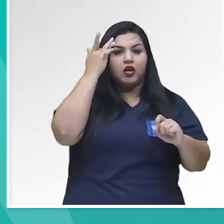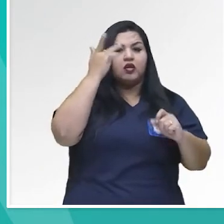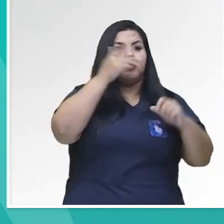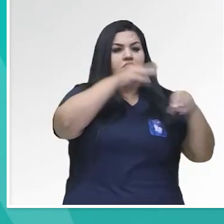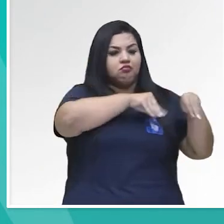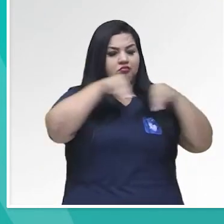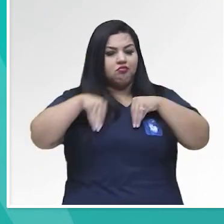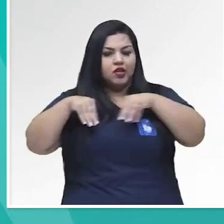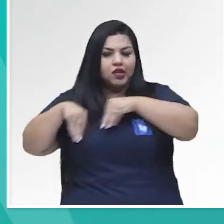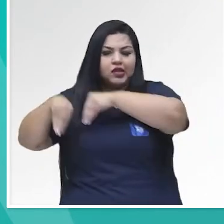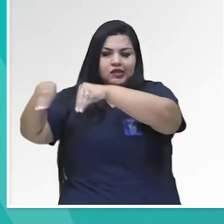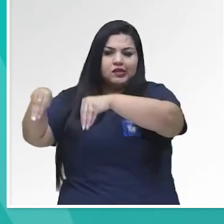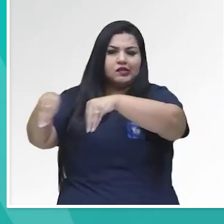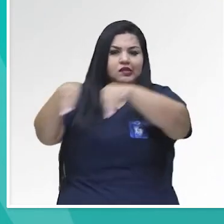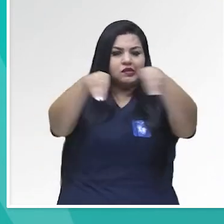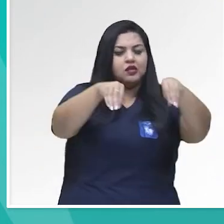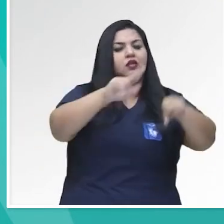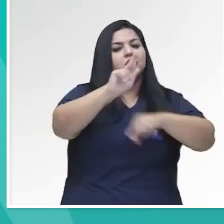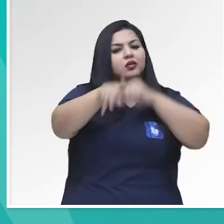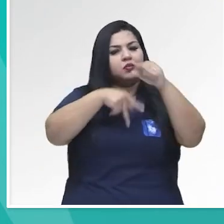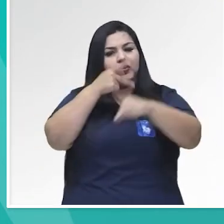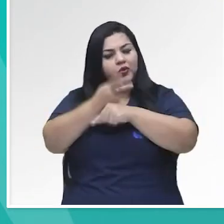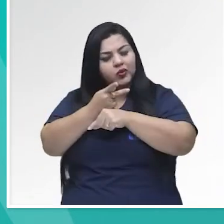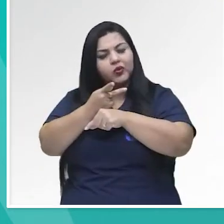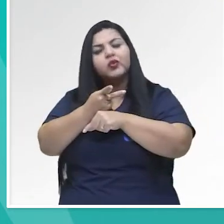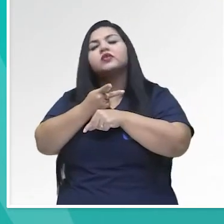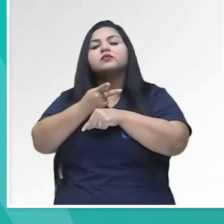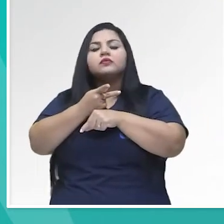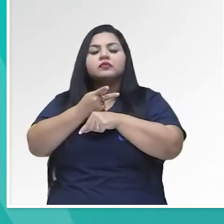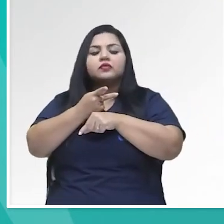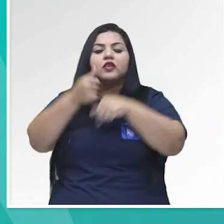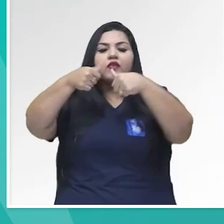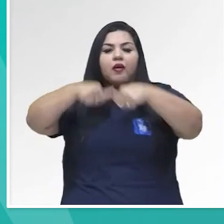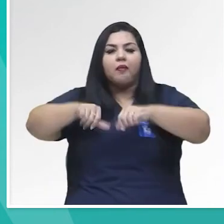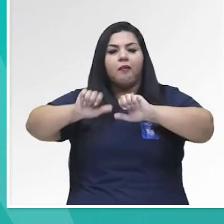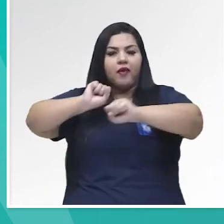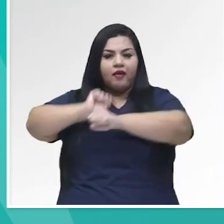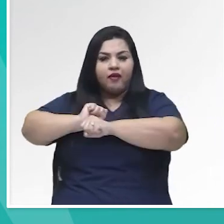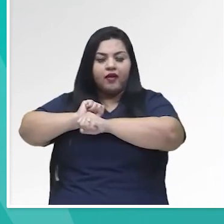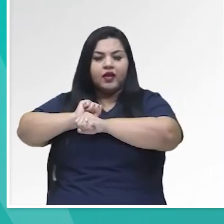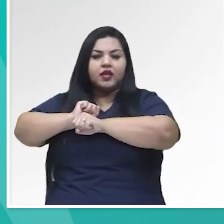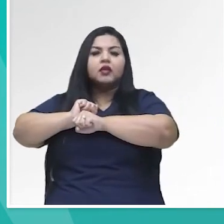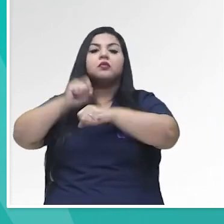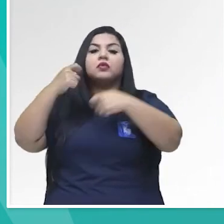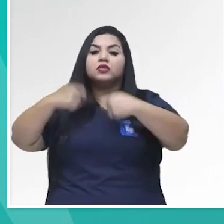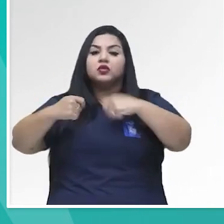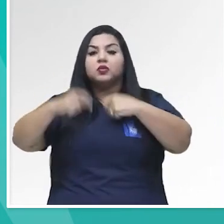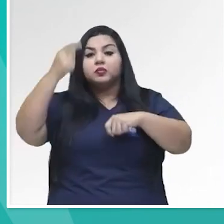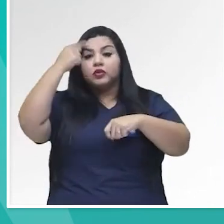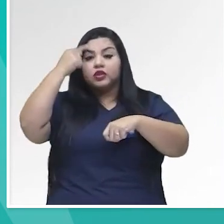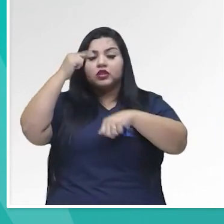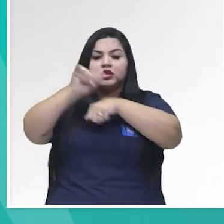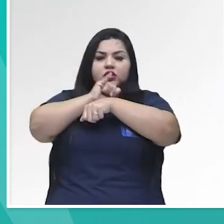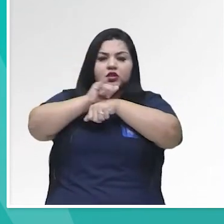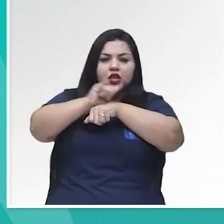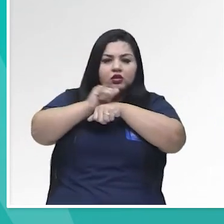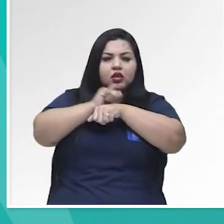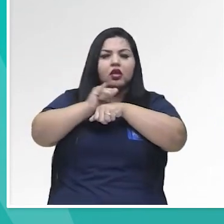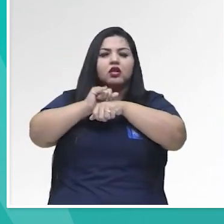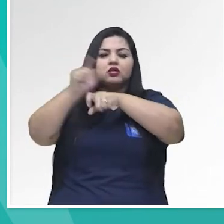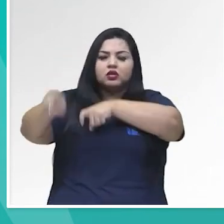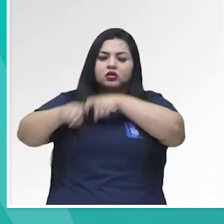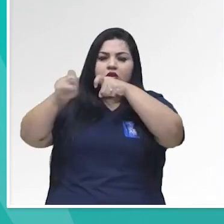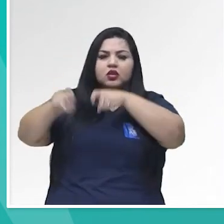que criar técnicas na área da agricultura, teve que, de repente, pensar técnicas na área da moradia, na área